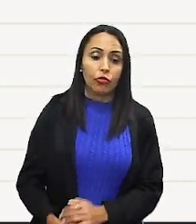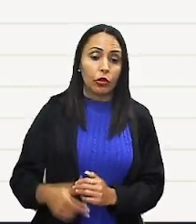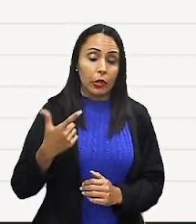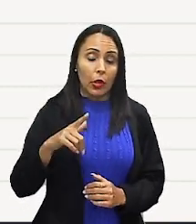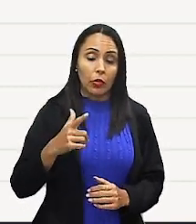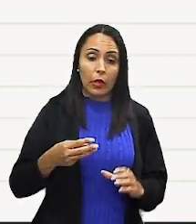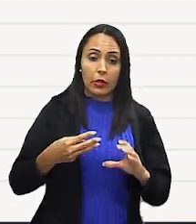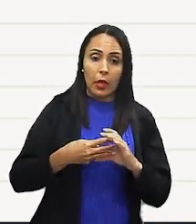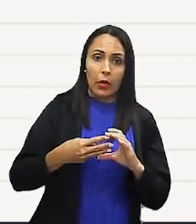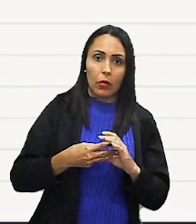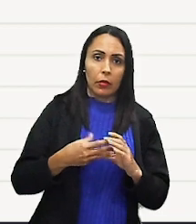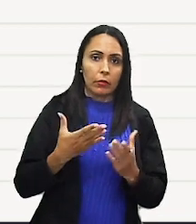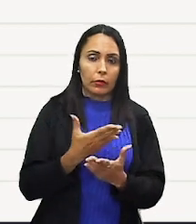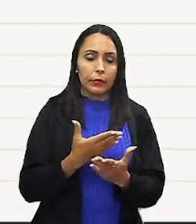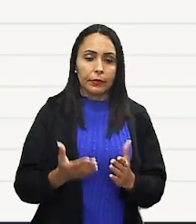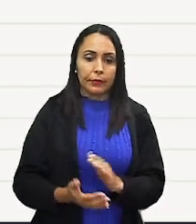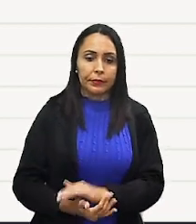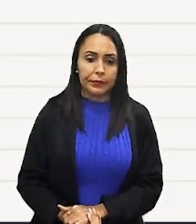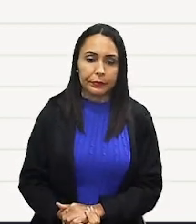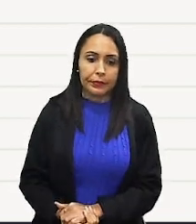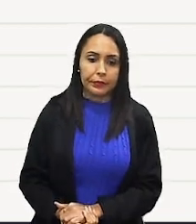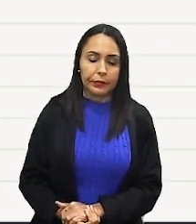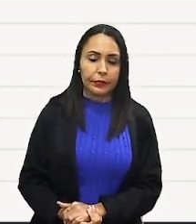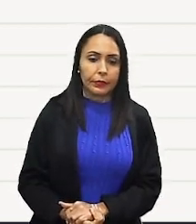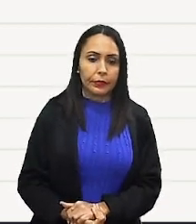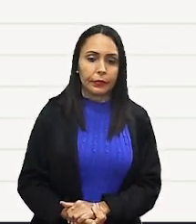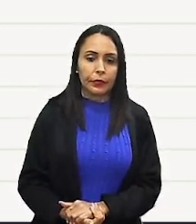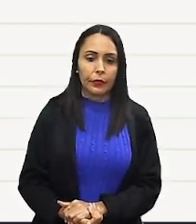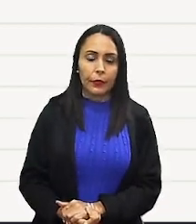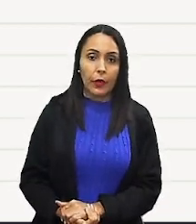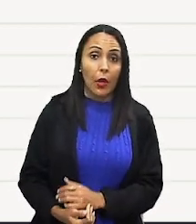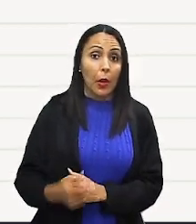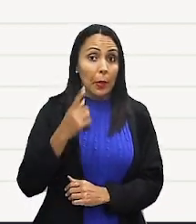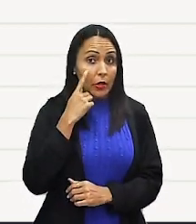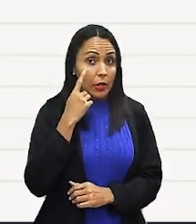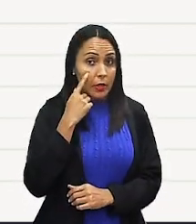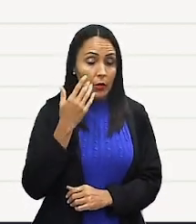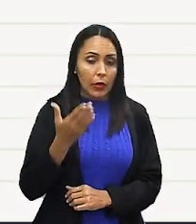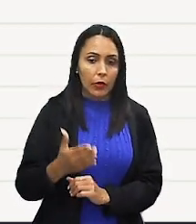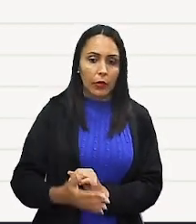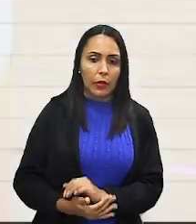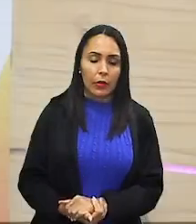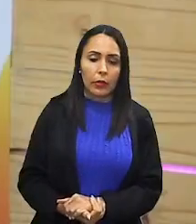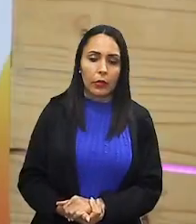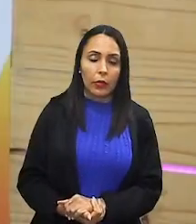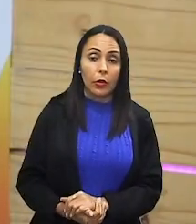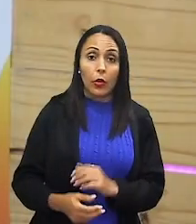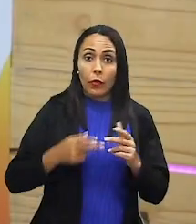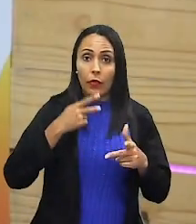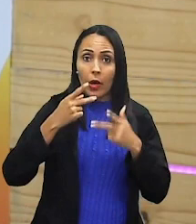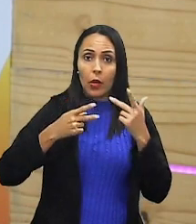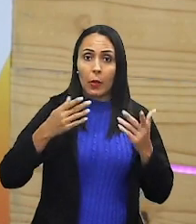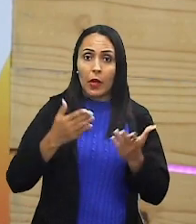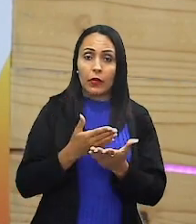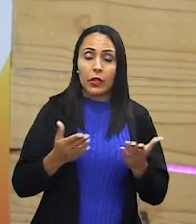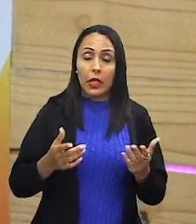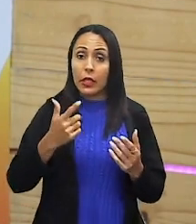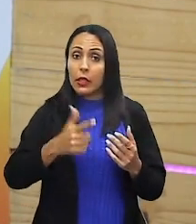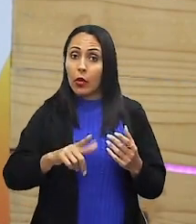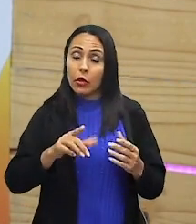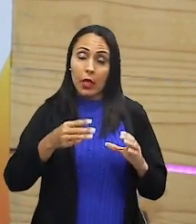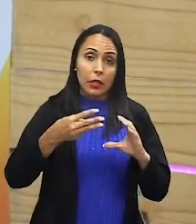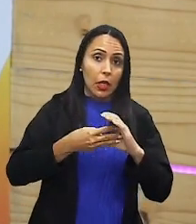nenhuma no vírus, ele é acelular. E olhe, presta atenção aqui. Quando eu digo a vocês que ele não